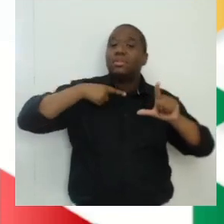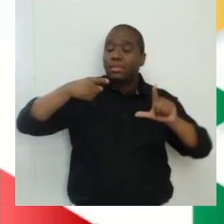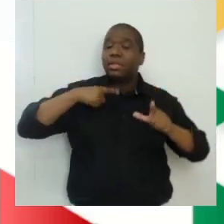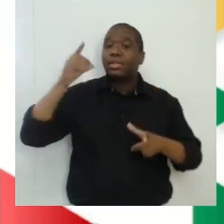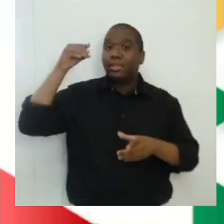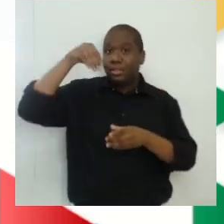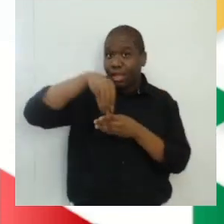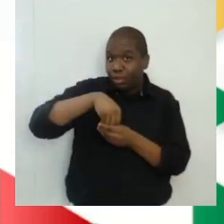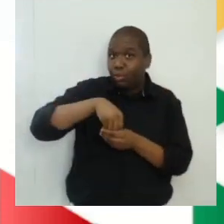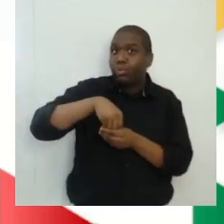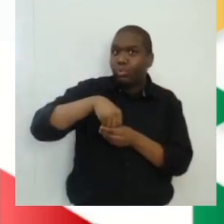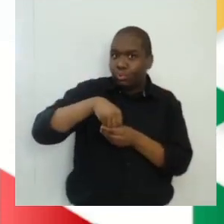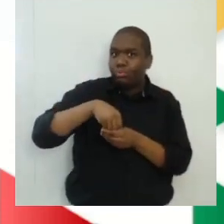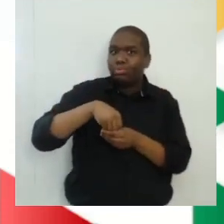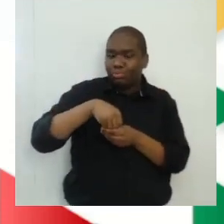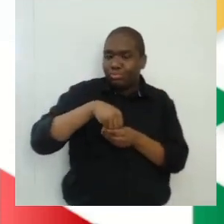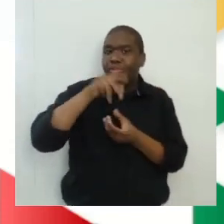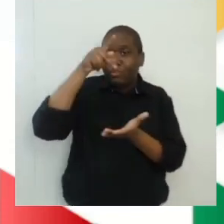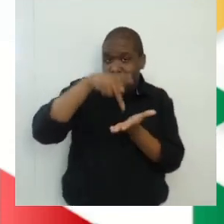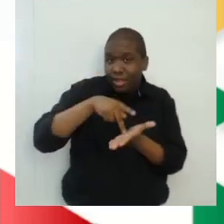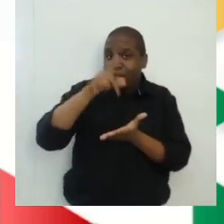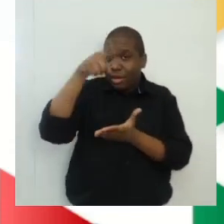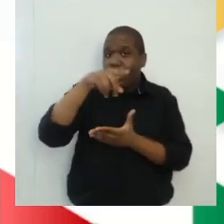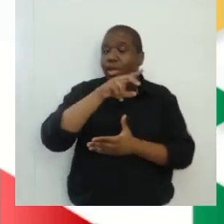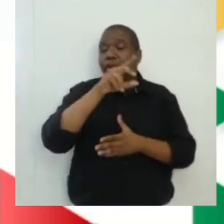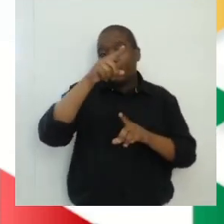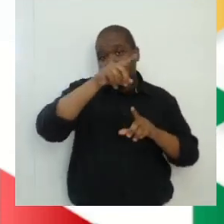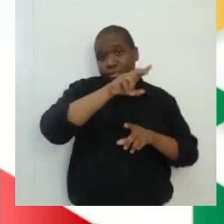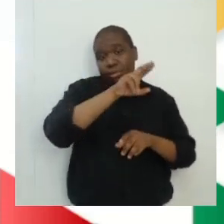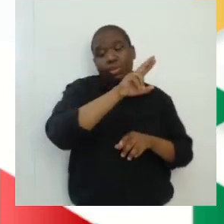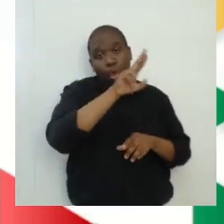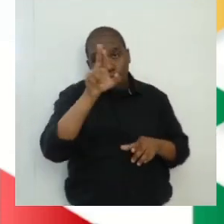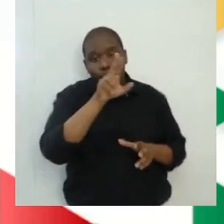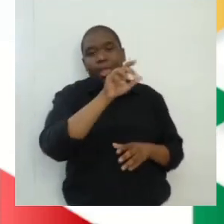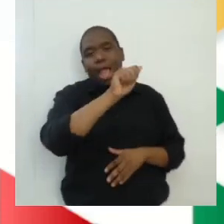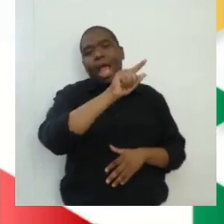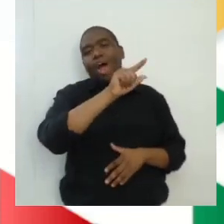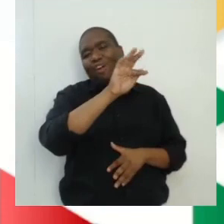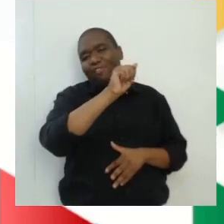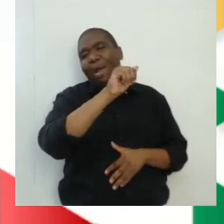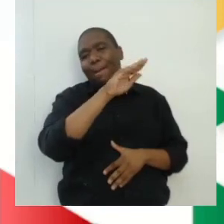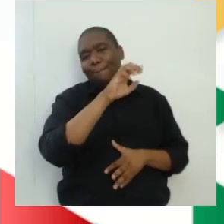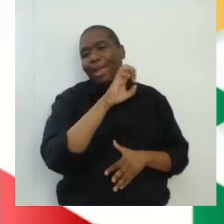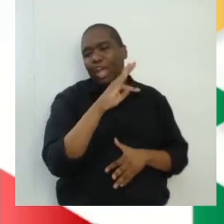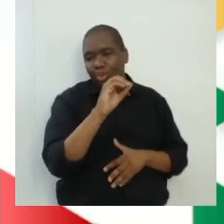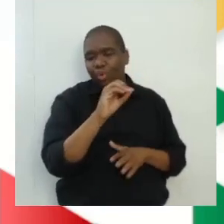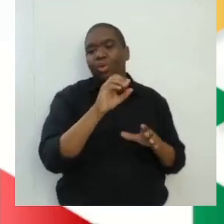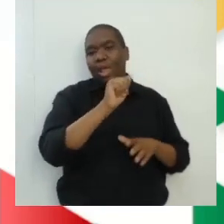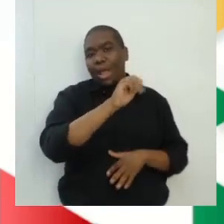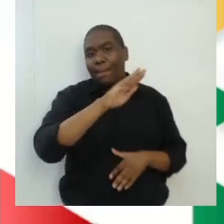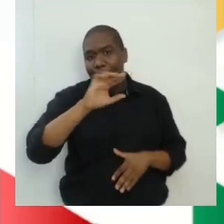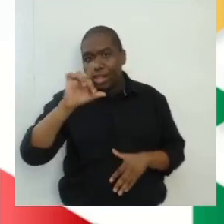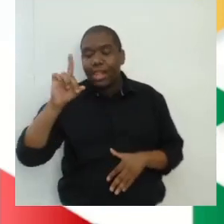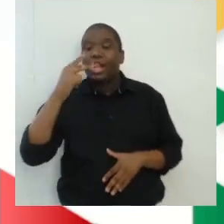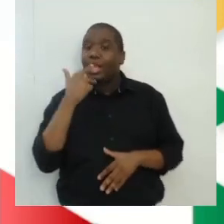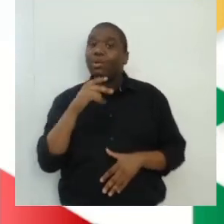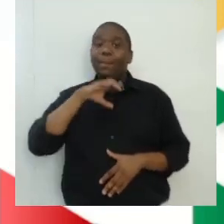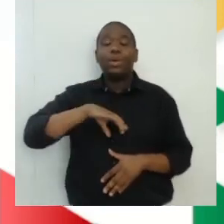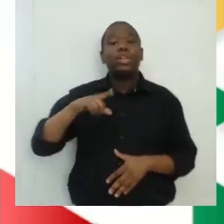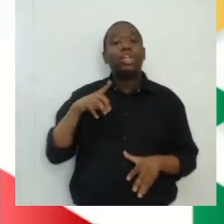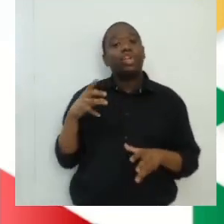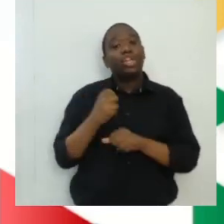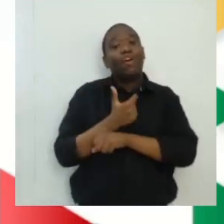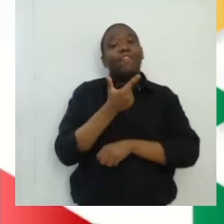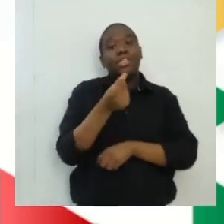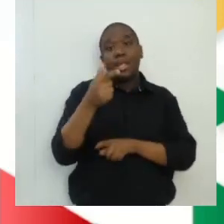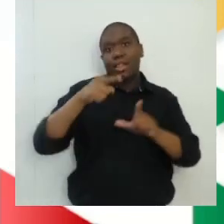conjunto, na verdade, é chamado de alfabeto. E a língua portuguesa, ela contém 26 letras, 3 das quais